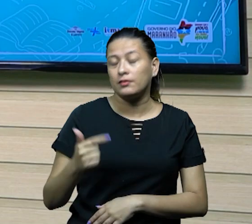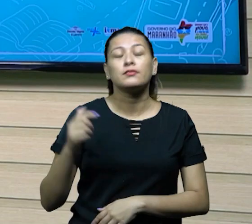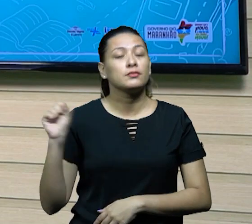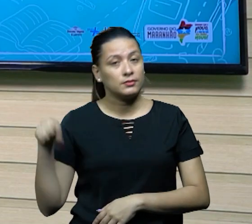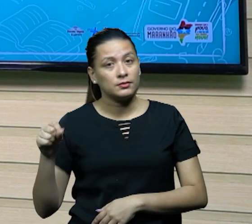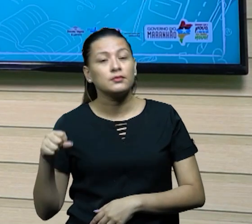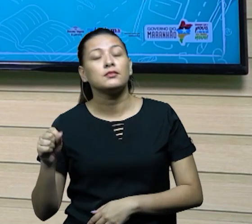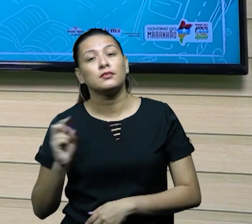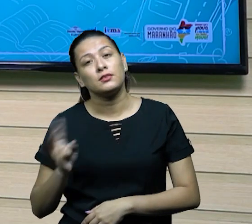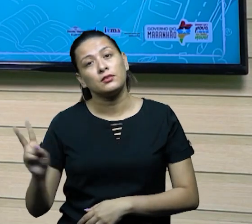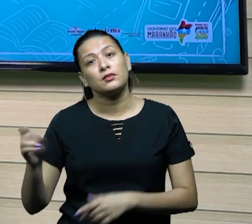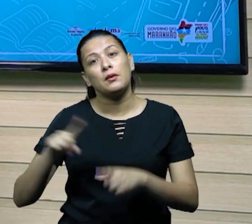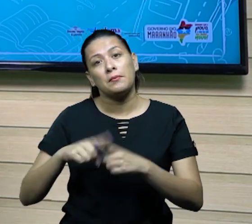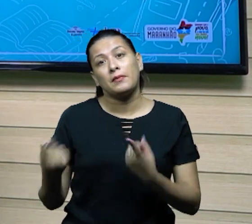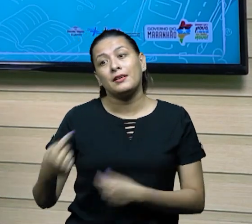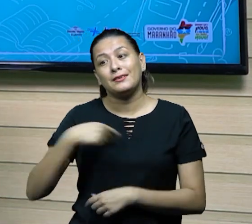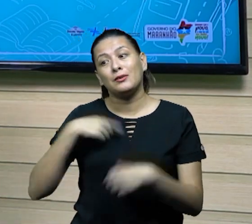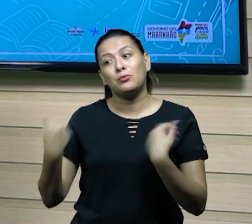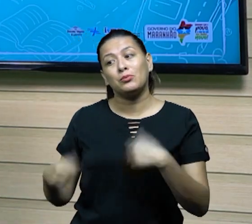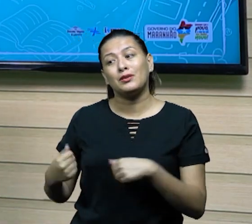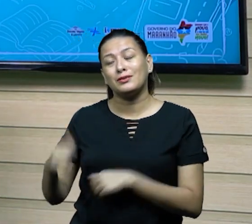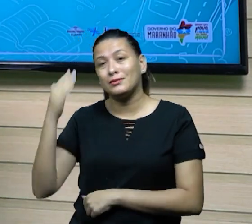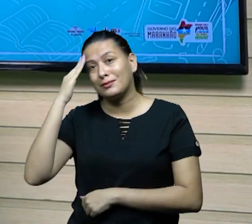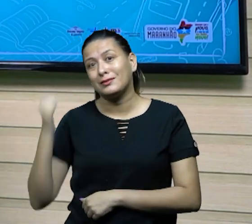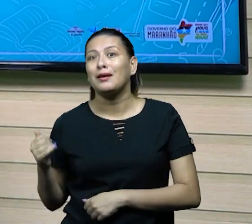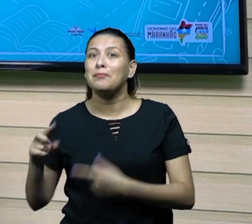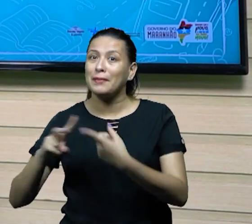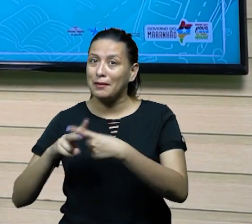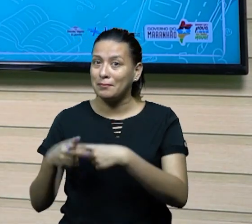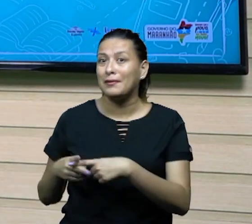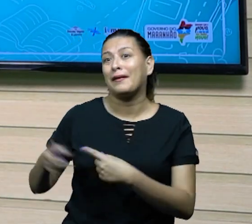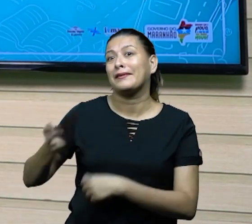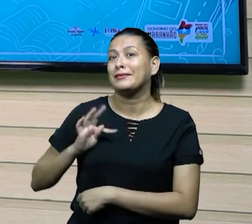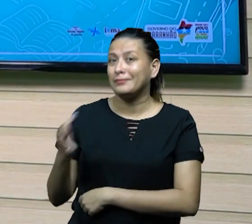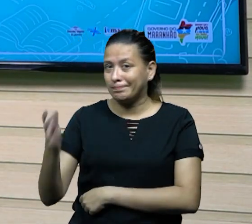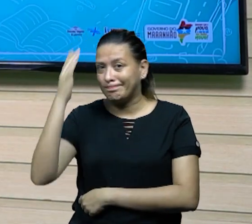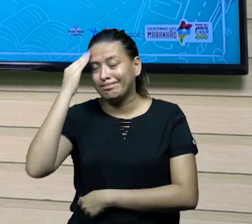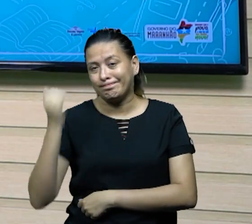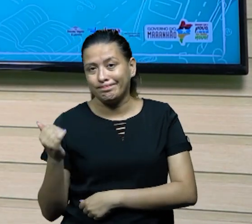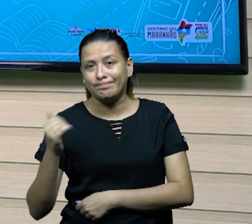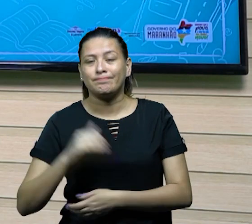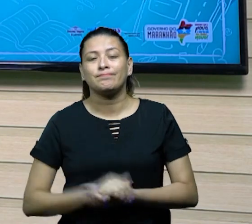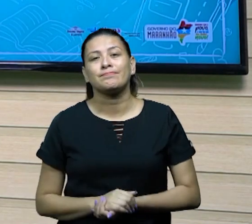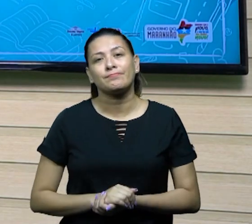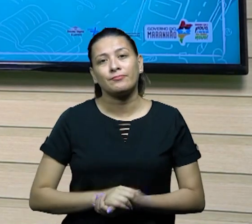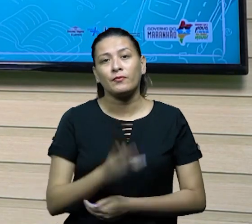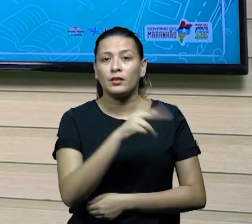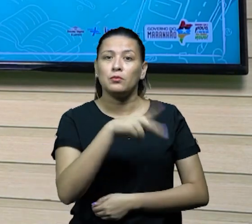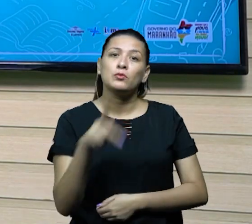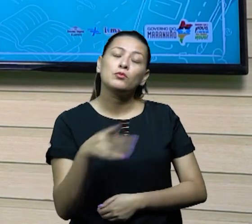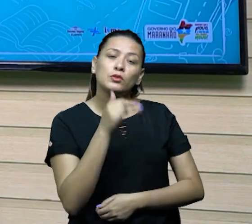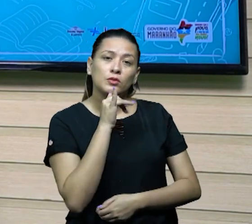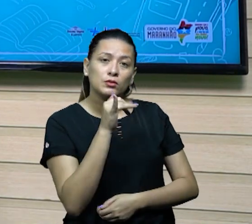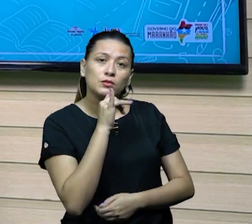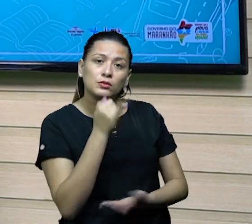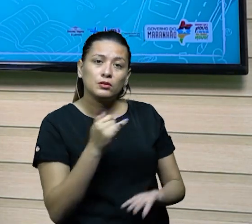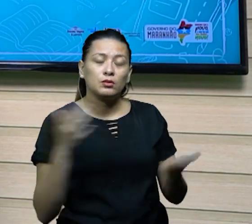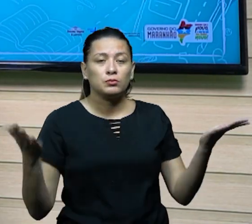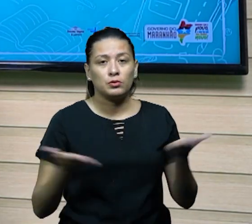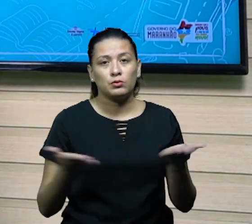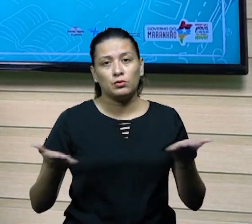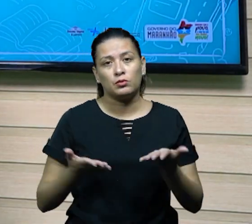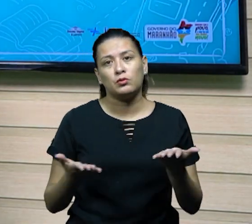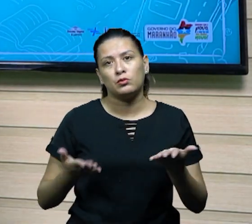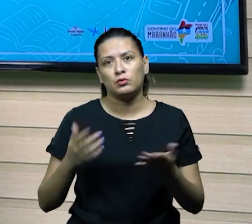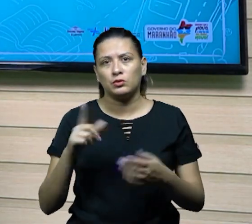vai. O que vai acontecer? Eu que vou ter que dominar a máquina. Eu vou ter que dominar a tecnologia. O professor é um grande exemplo disso,